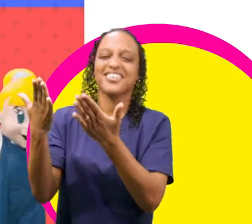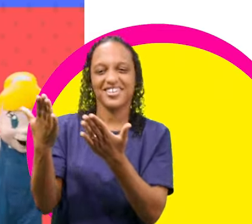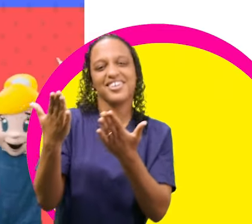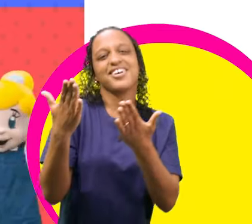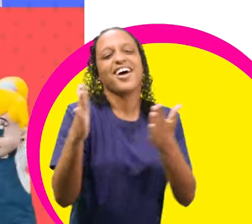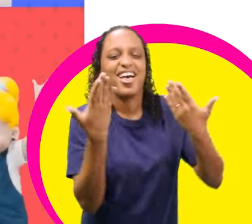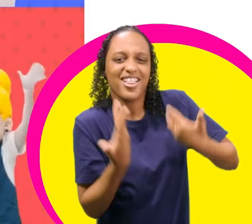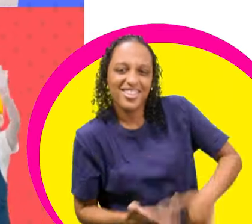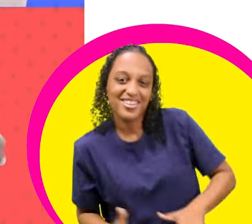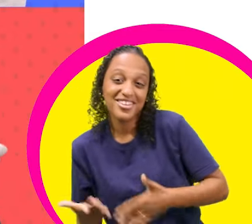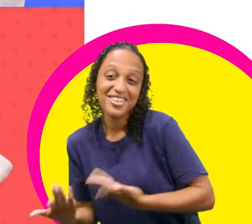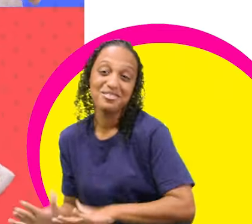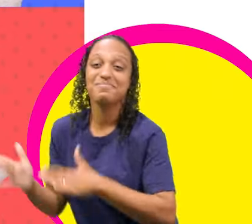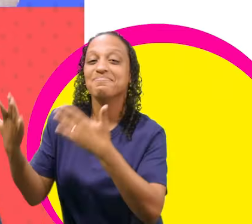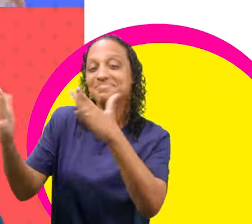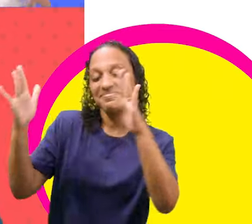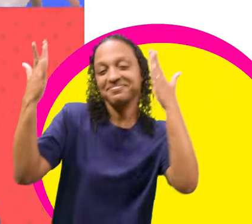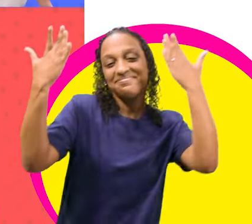Aleluia,